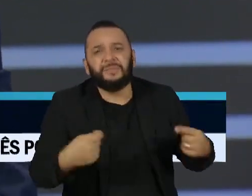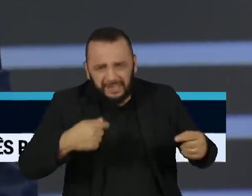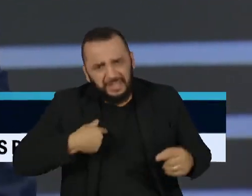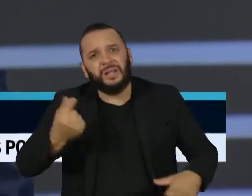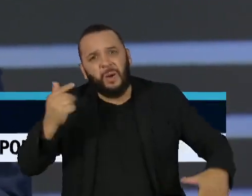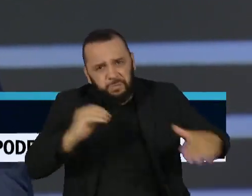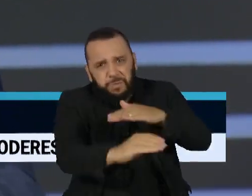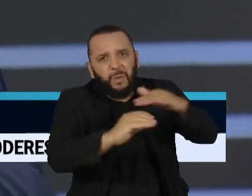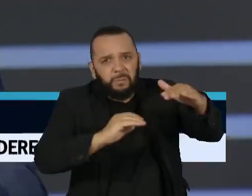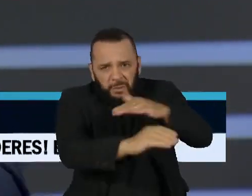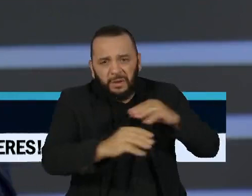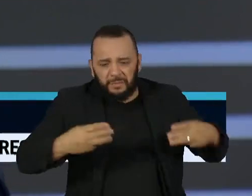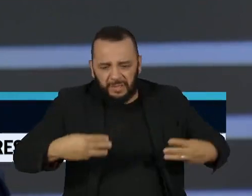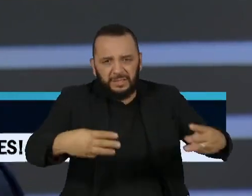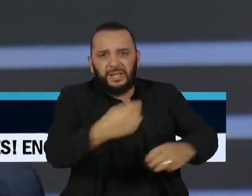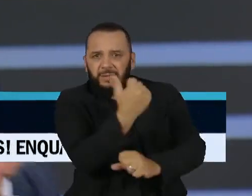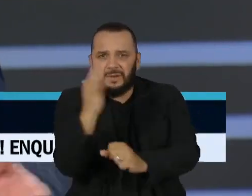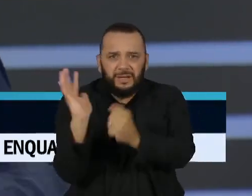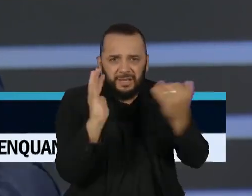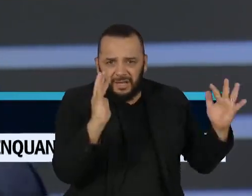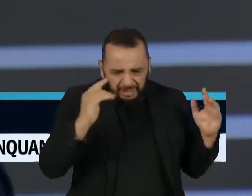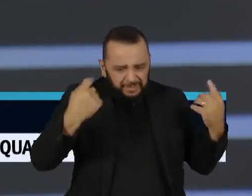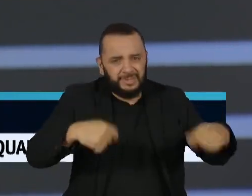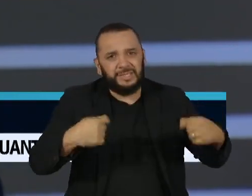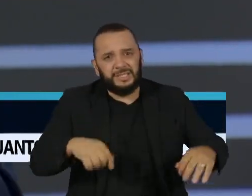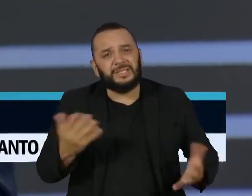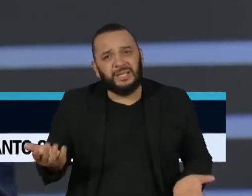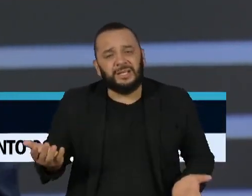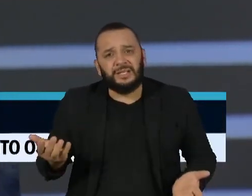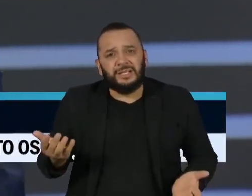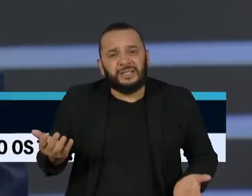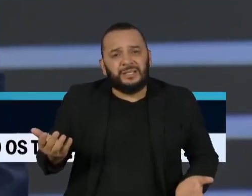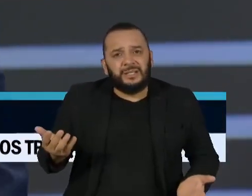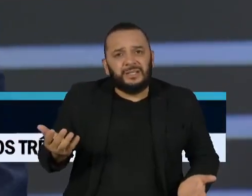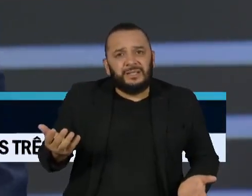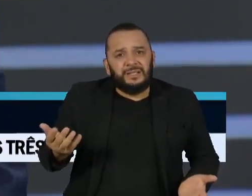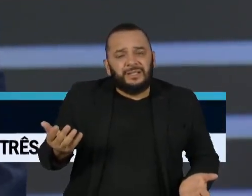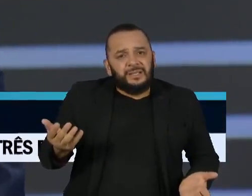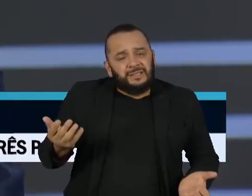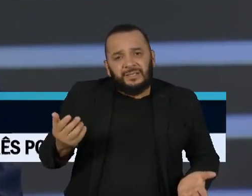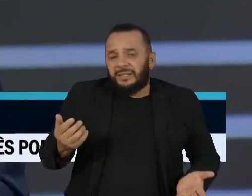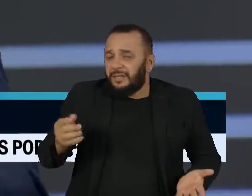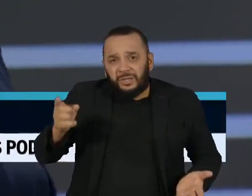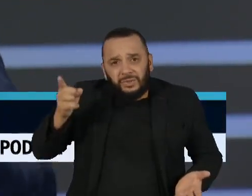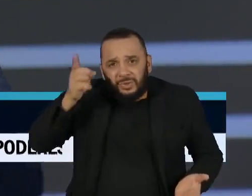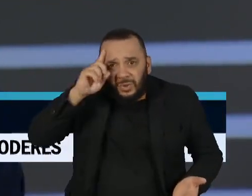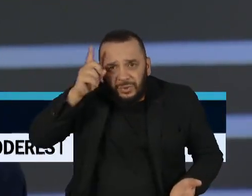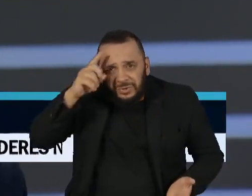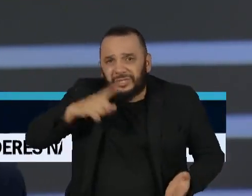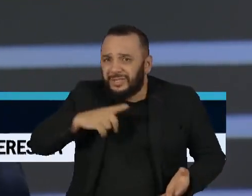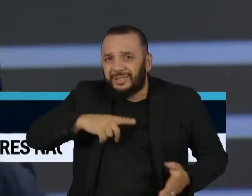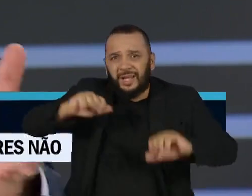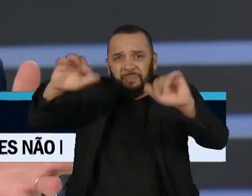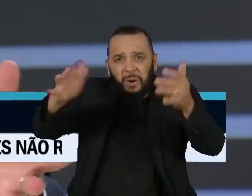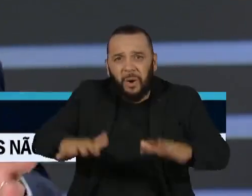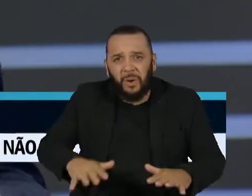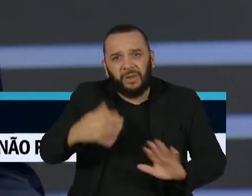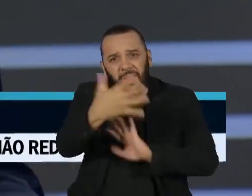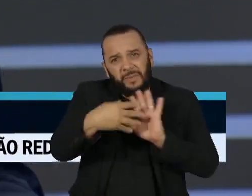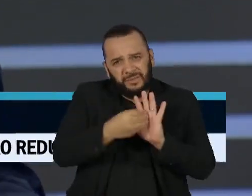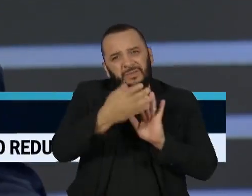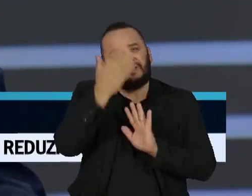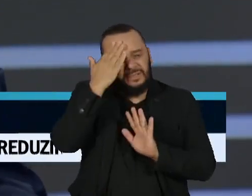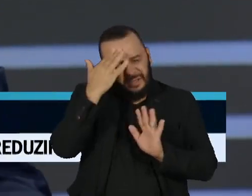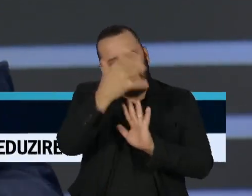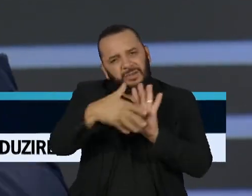no Ministério do Meio Ambiente para que nós vamos, todo dia não seja possível noticiar aqui os desastres, não só na Amazônia, claro que a Amazônia